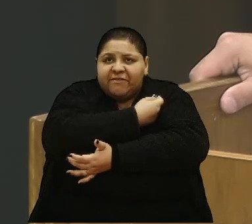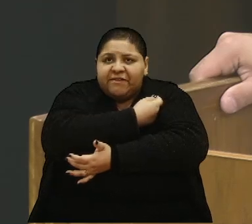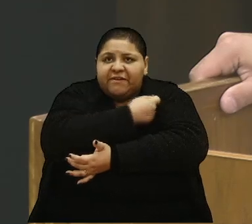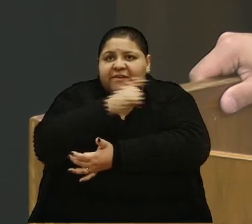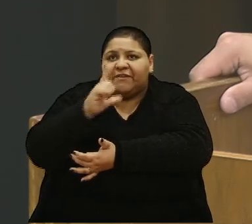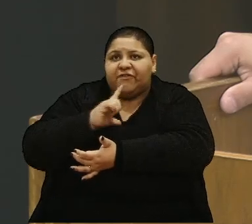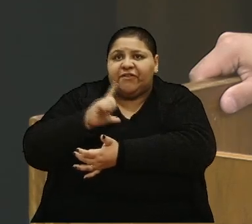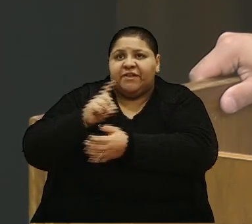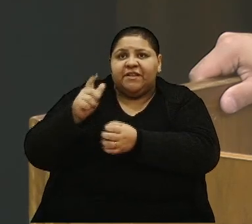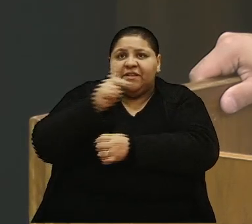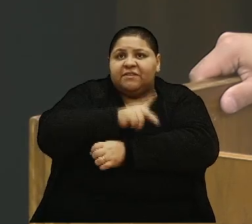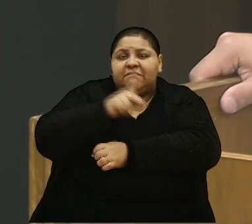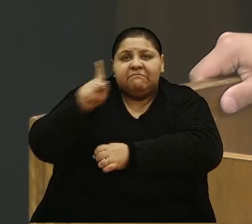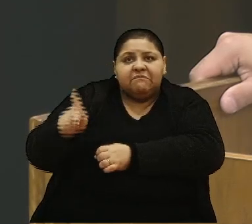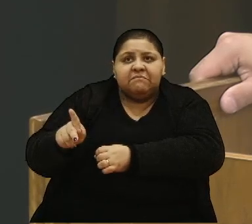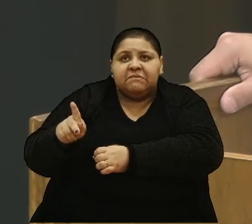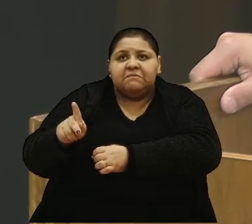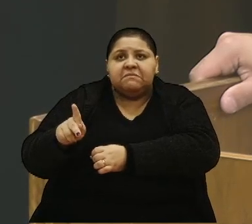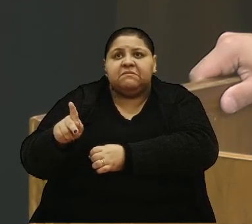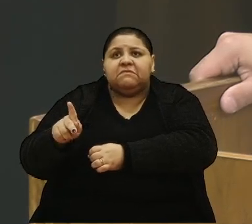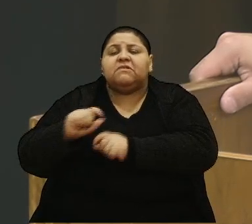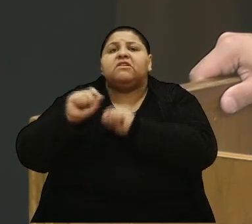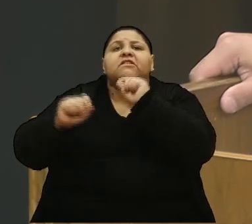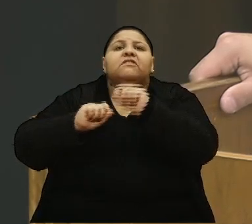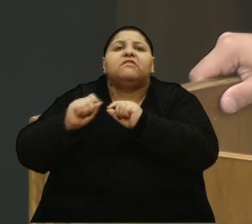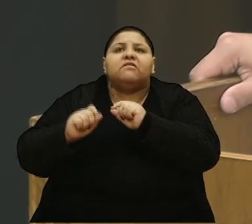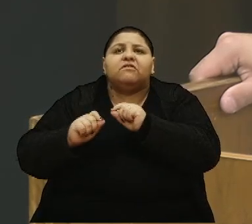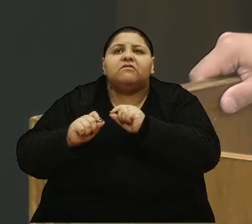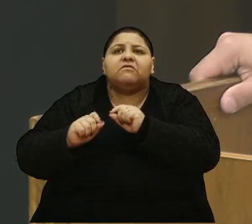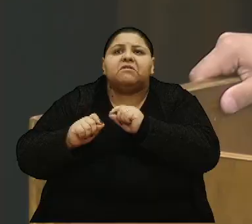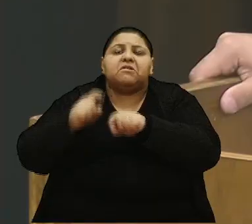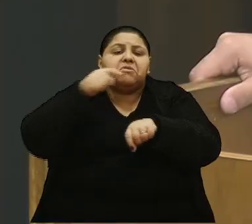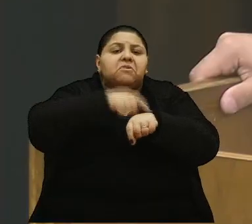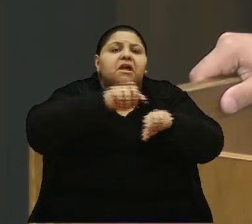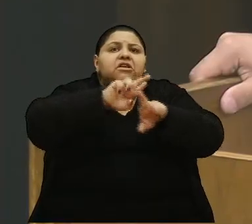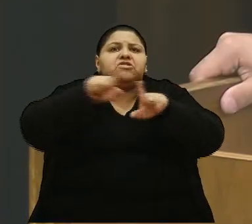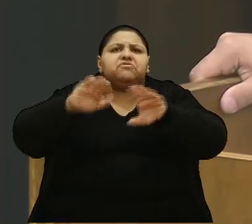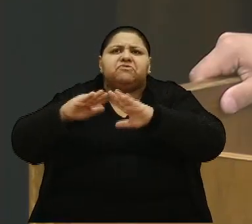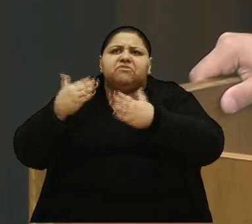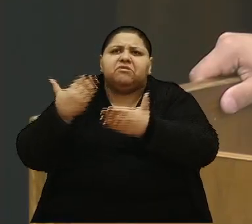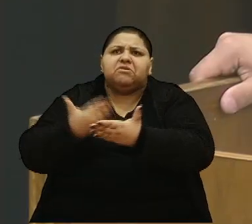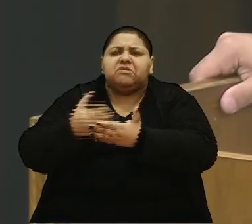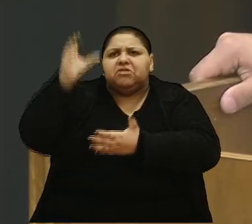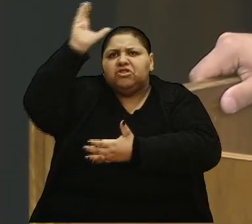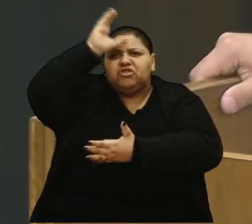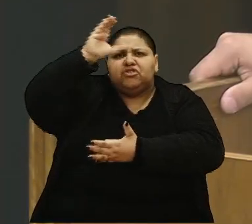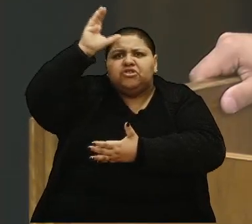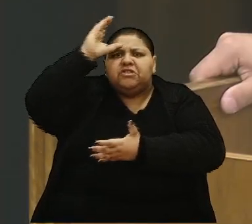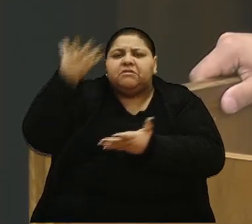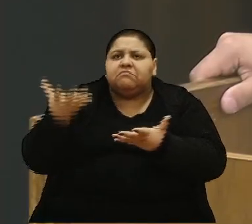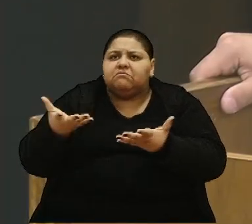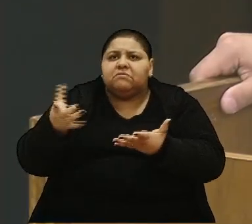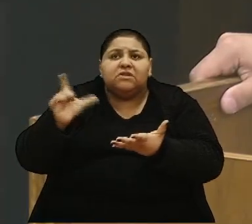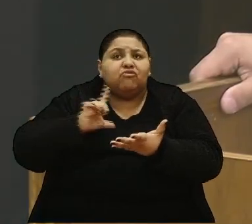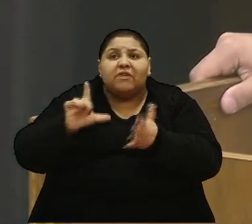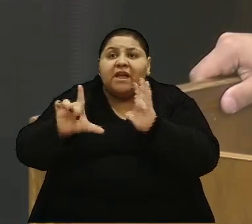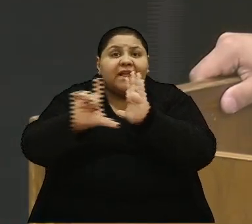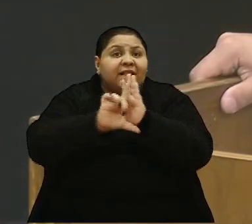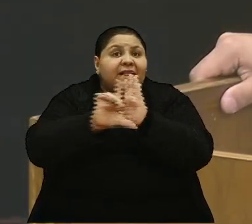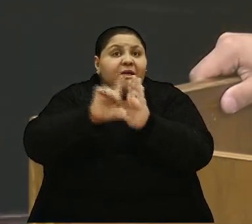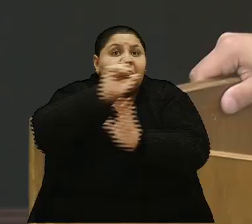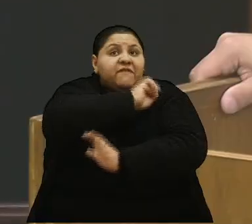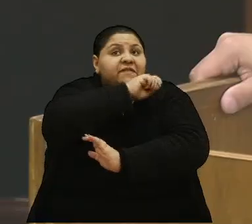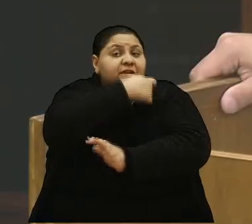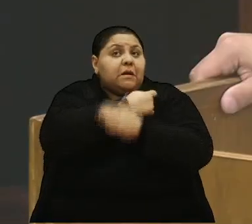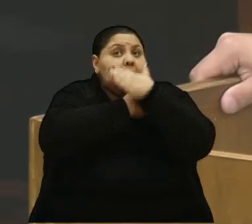tem professor. Quem é que vai ficar no contraturno? Sei lá, a tata, a tia... Mas não tem legislação para